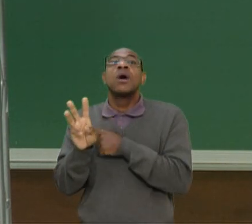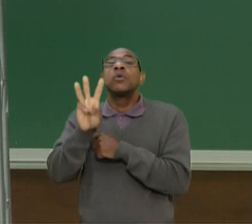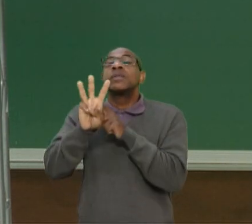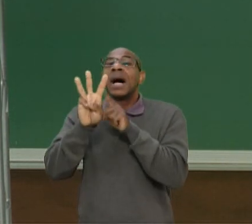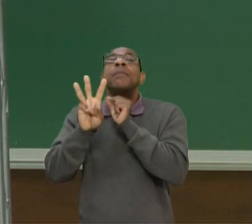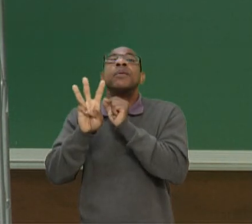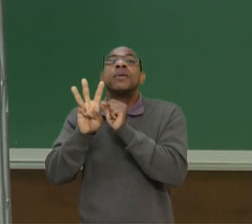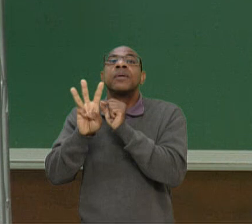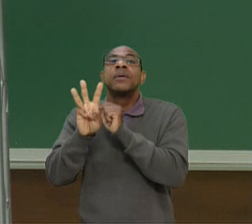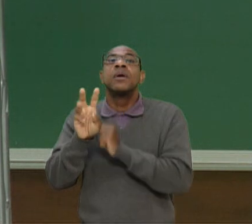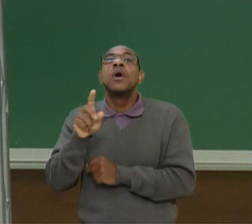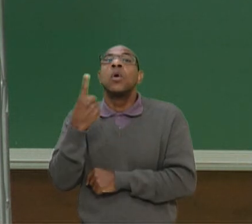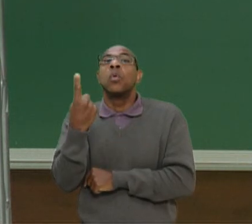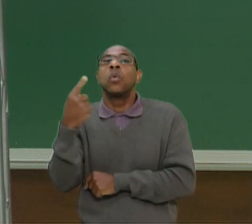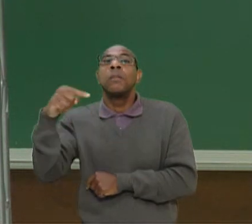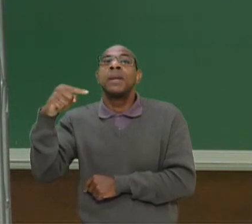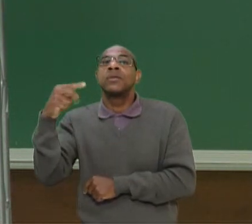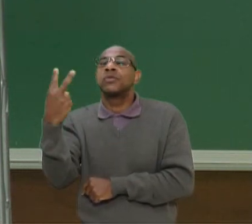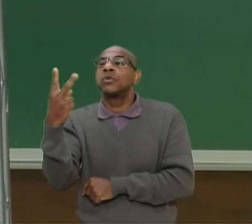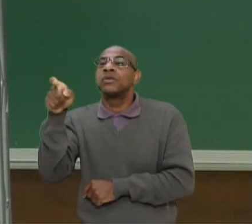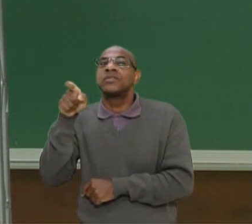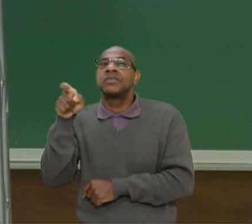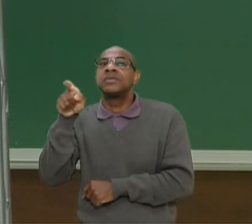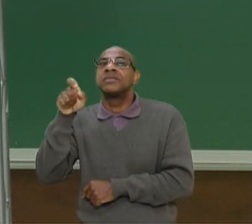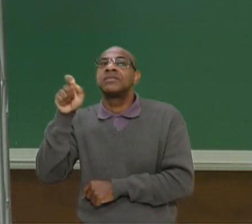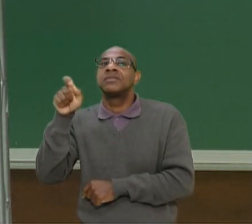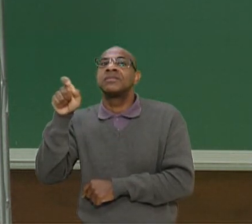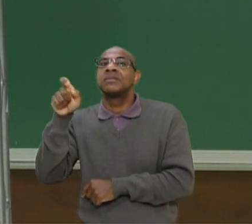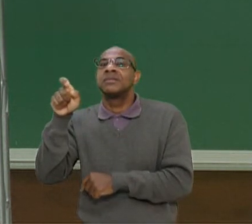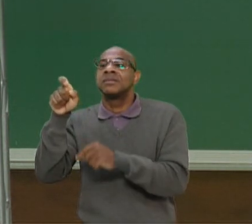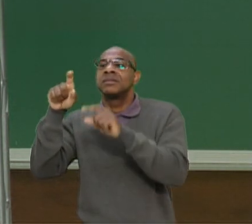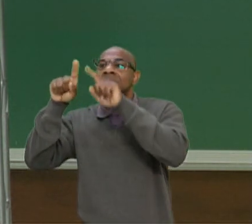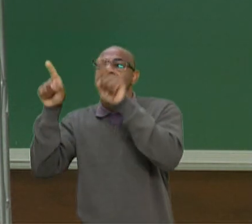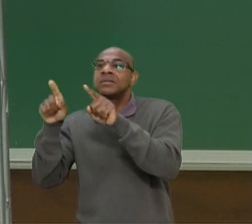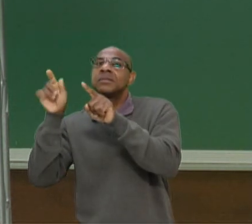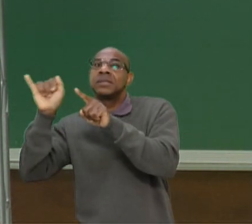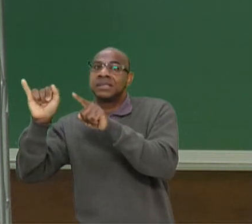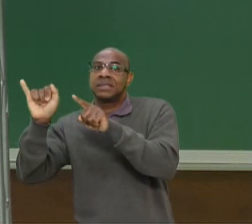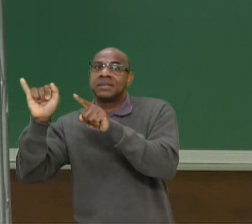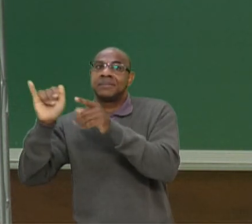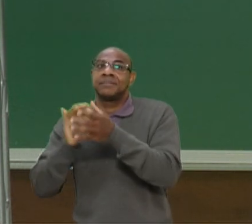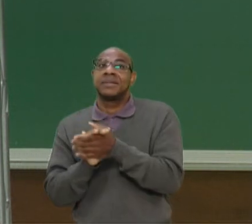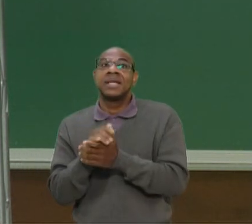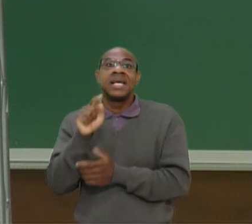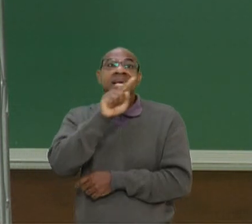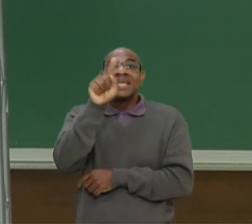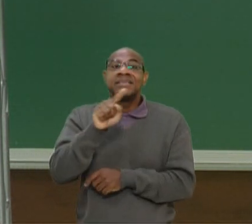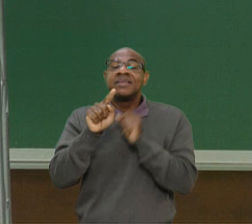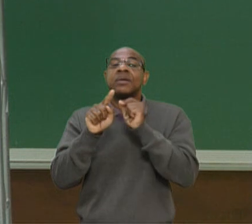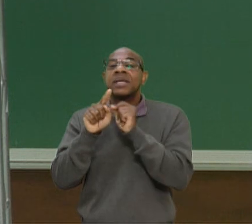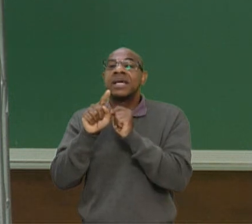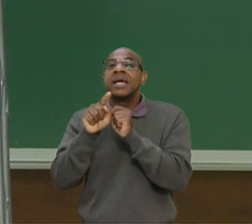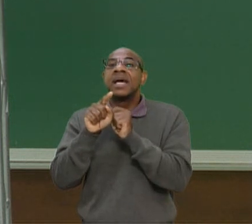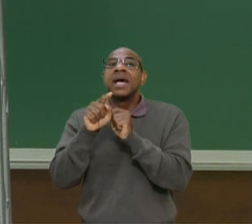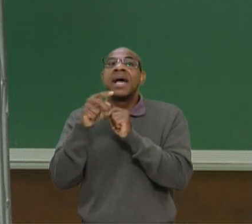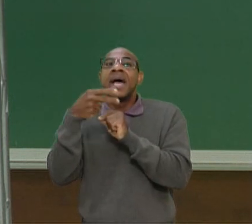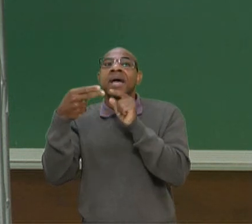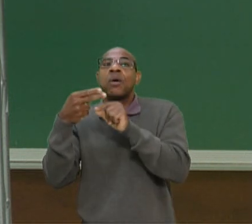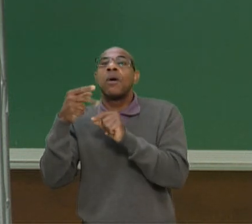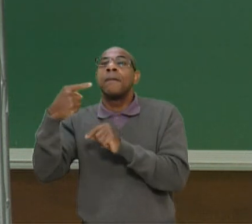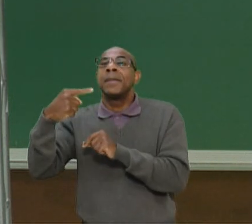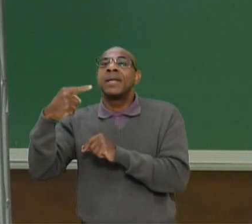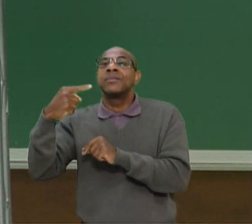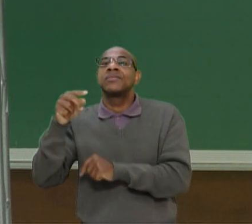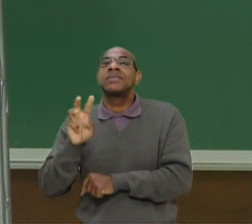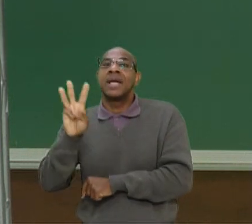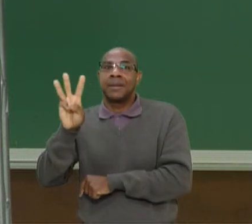O W, 1 menos 2x menos i, sabendo-se que z é igual a menos w, determinar os